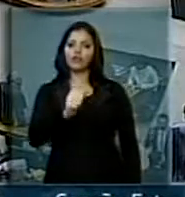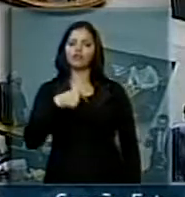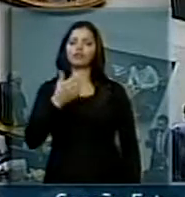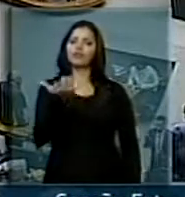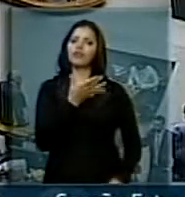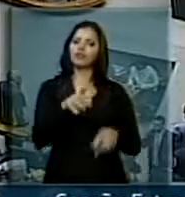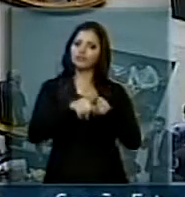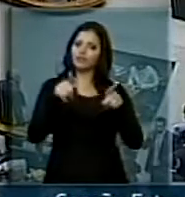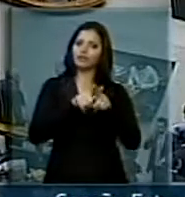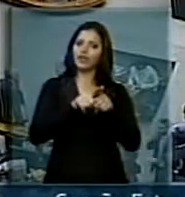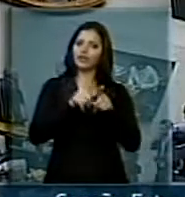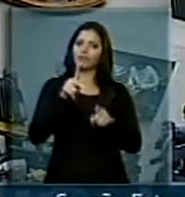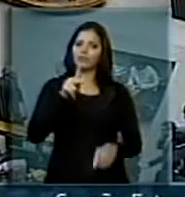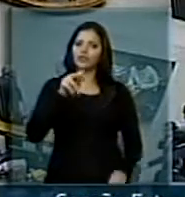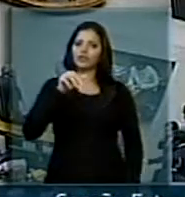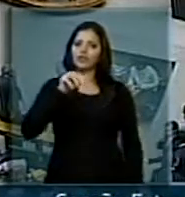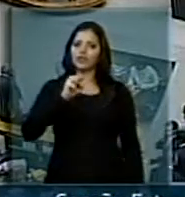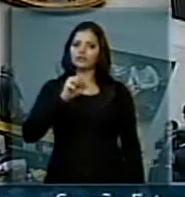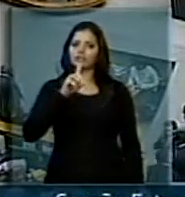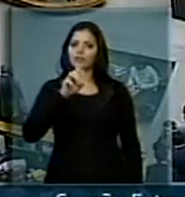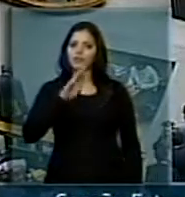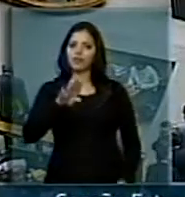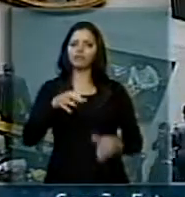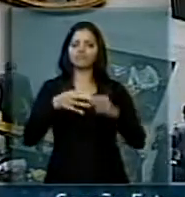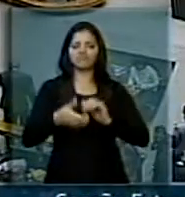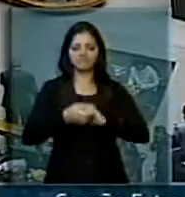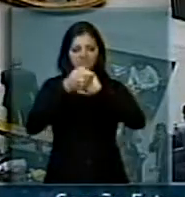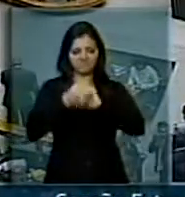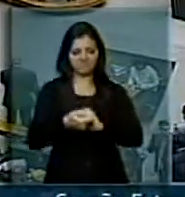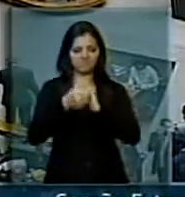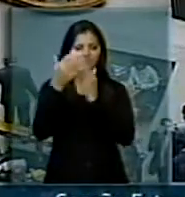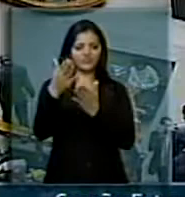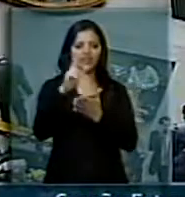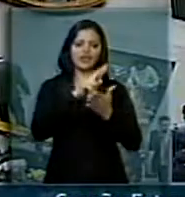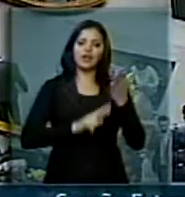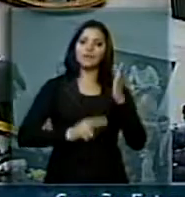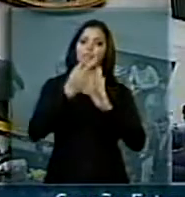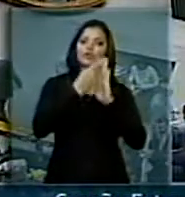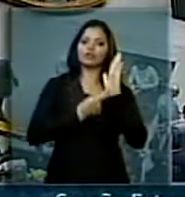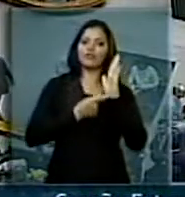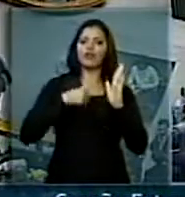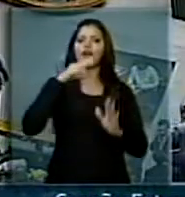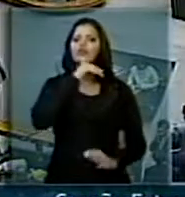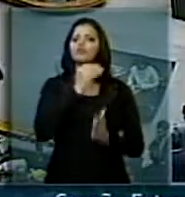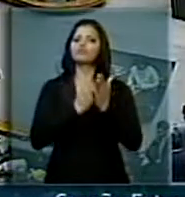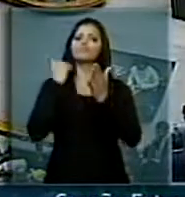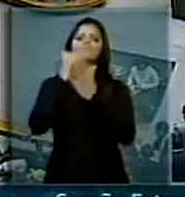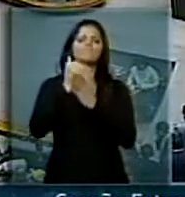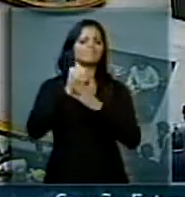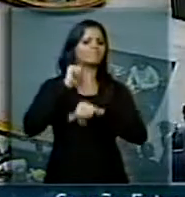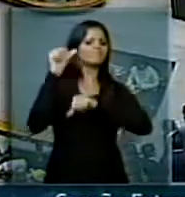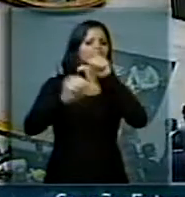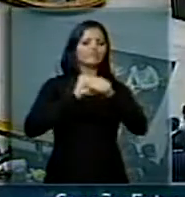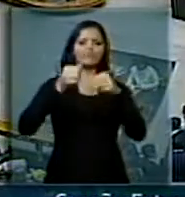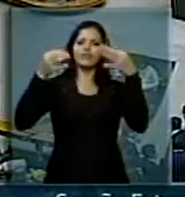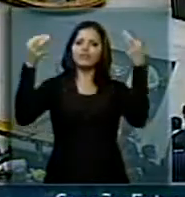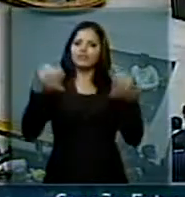em nome da bancada do PSDB, cumprimentar a Vossa Excelência, que foi a relatora do projeto. Eu acho que é um avanço extraordinário, não